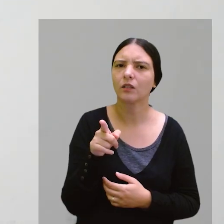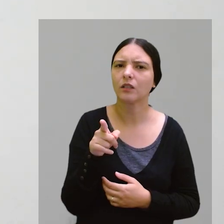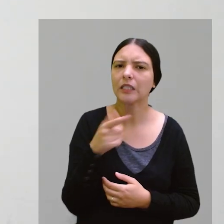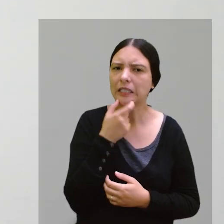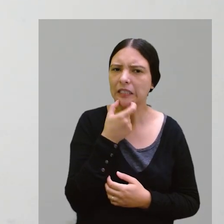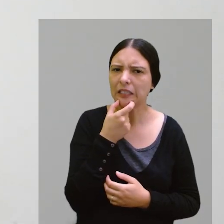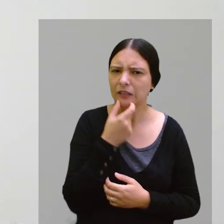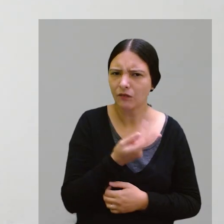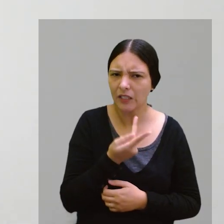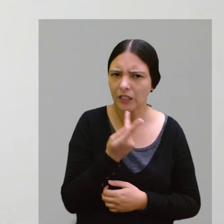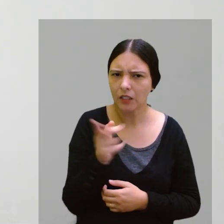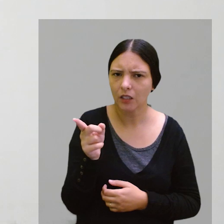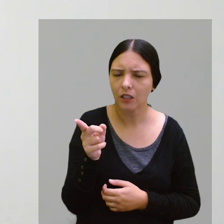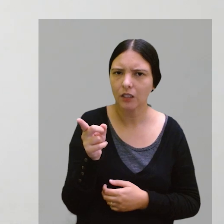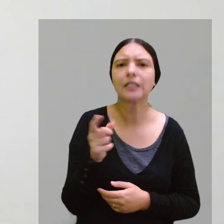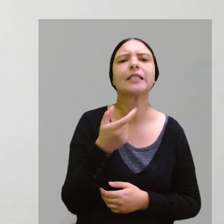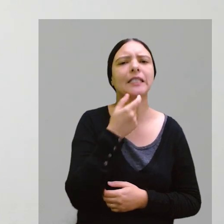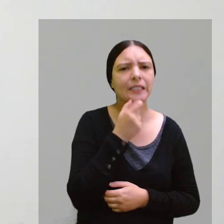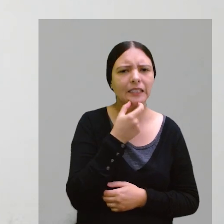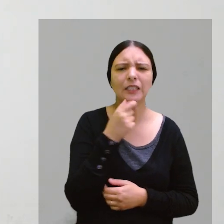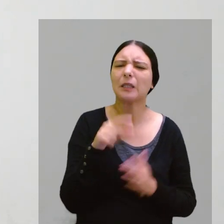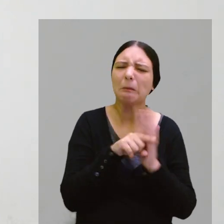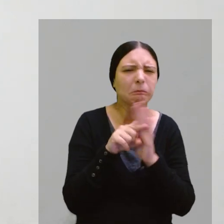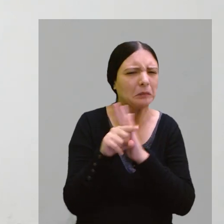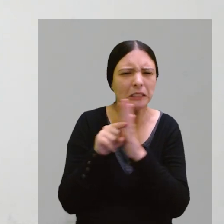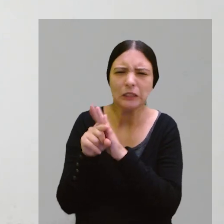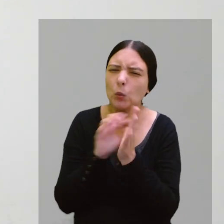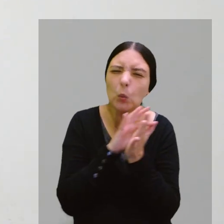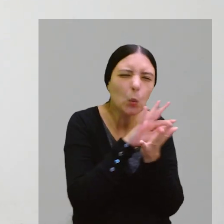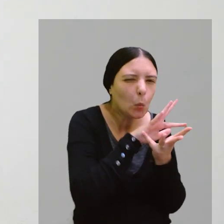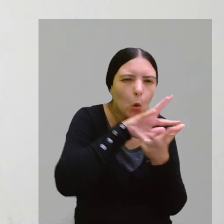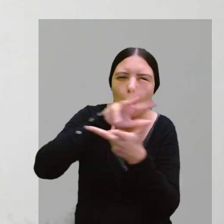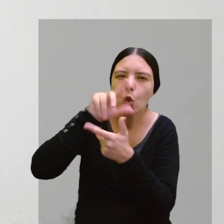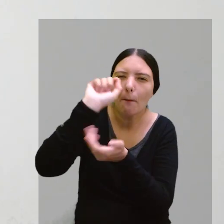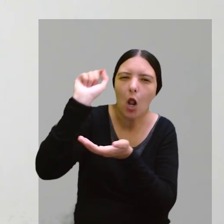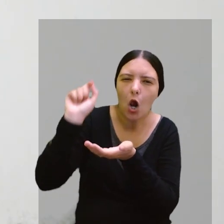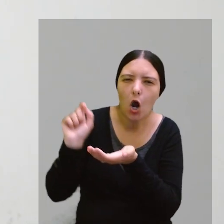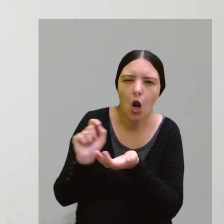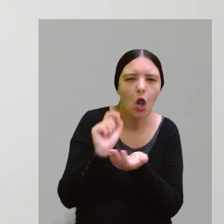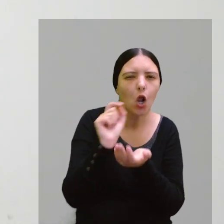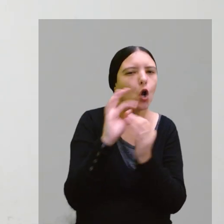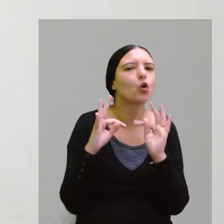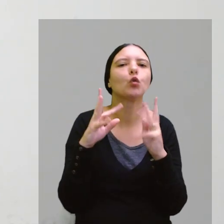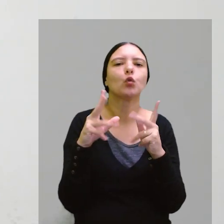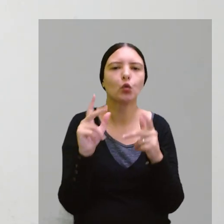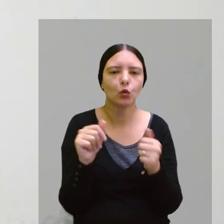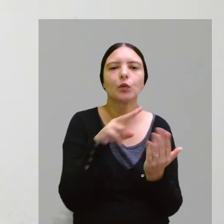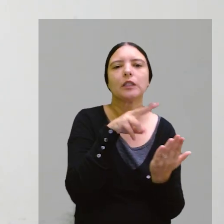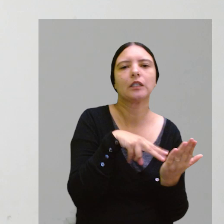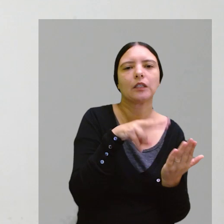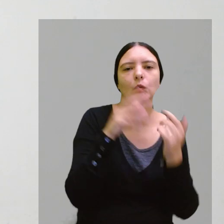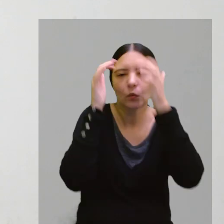Em inglês, então, tem lá pesquisas no mundo inteiro sobre a interação da leitura